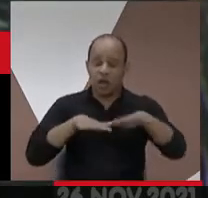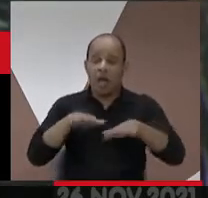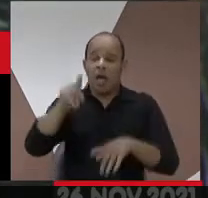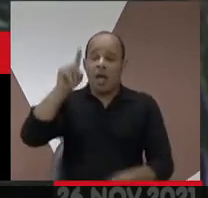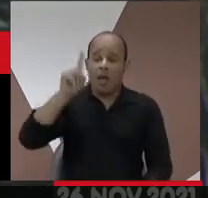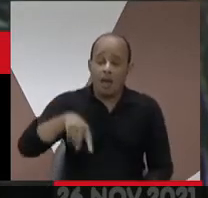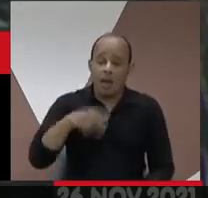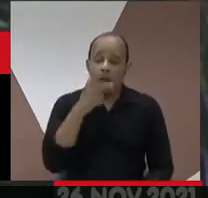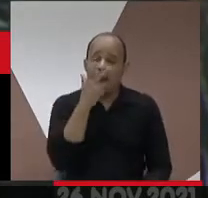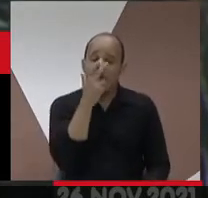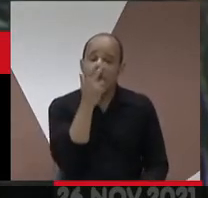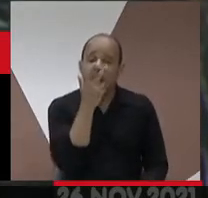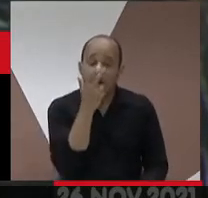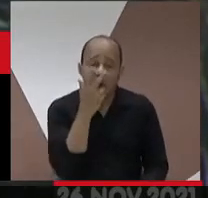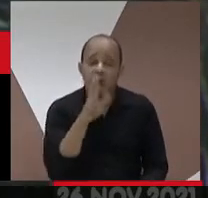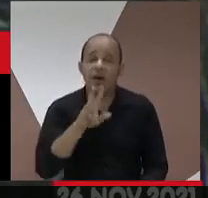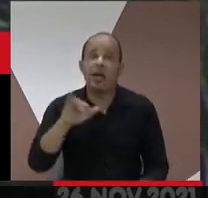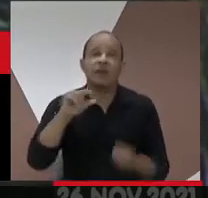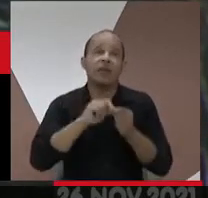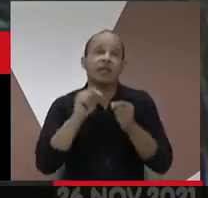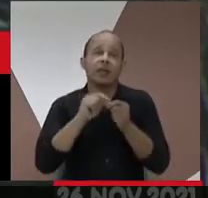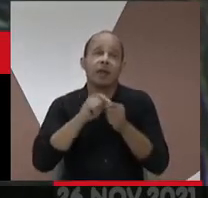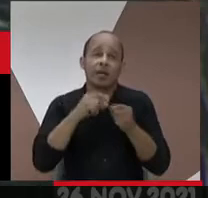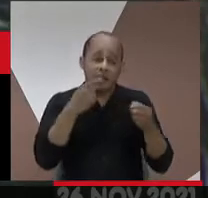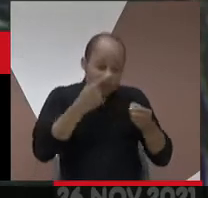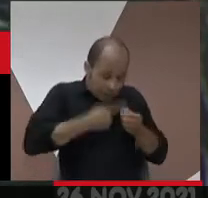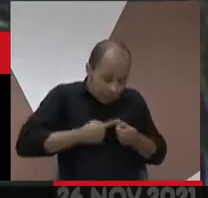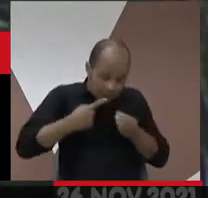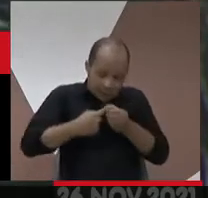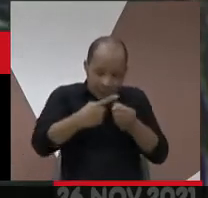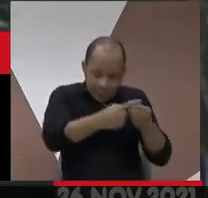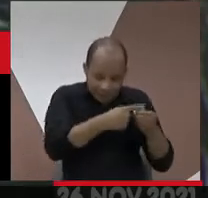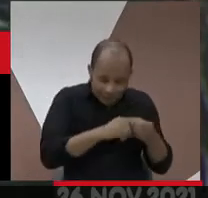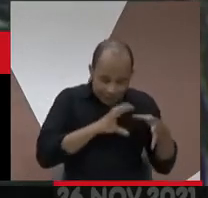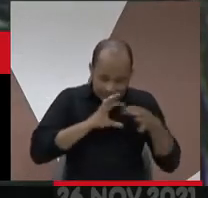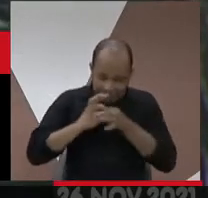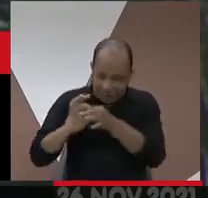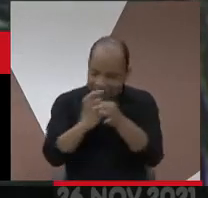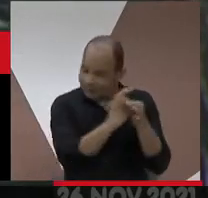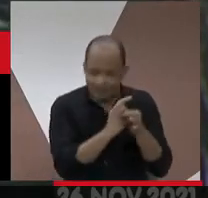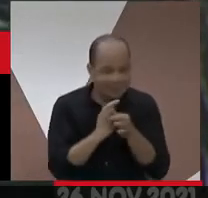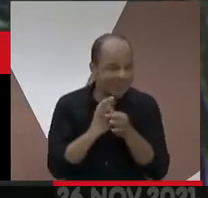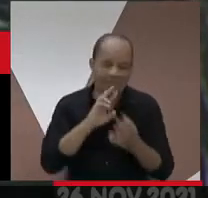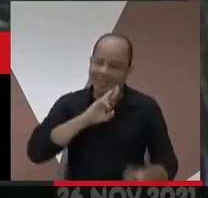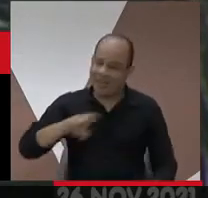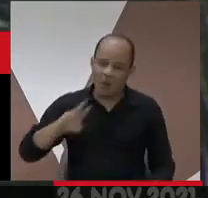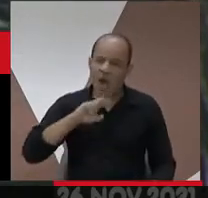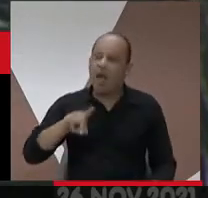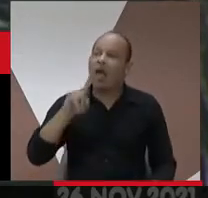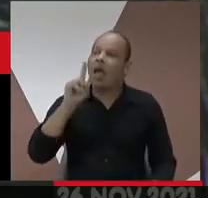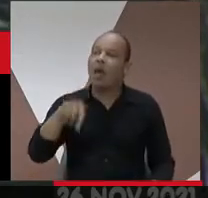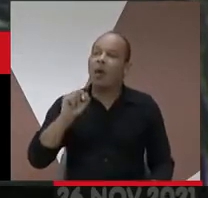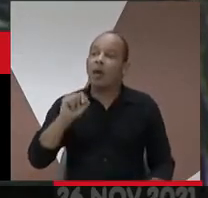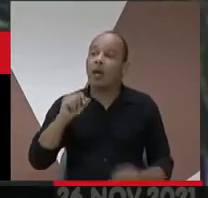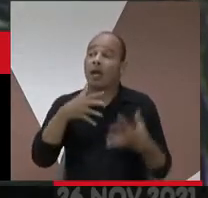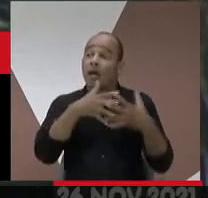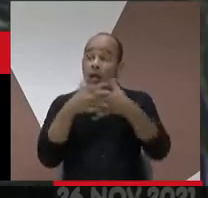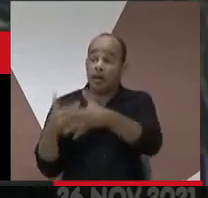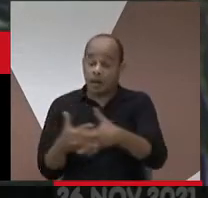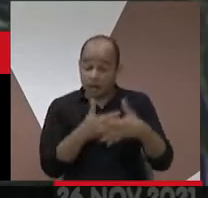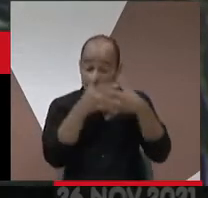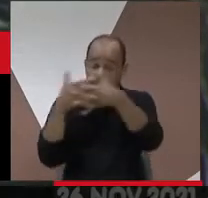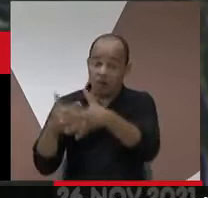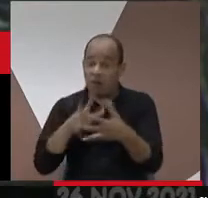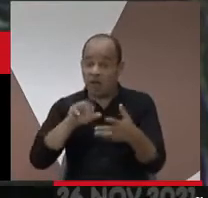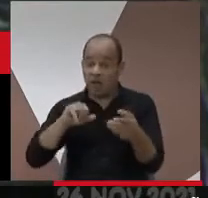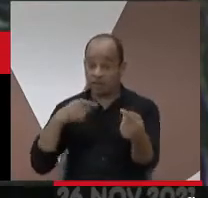vai integrar a região metropolitana. É uma obra que serve de via de passagem para os caminhões pesados